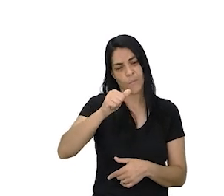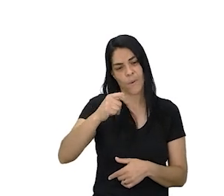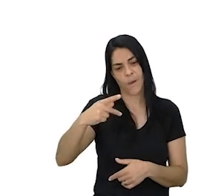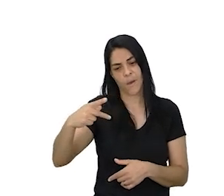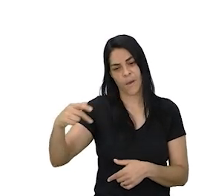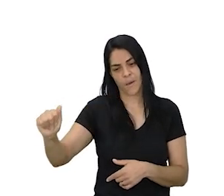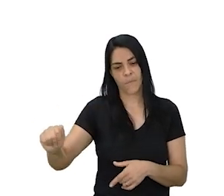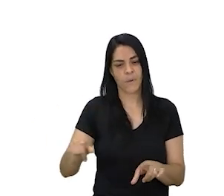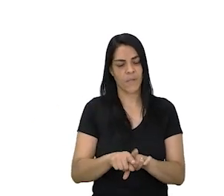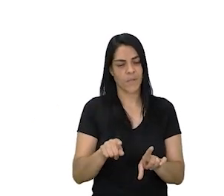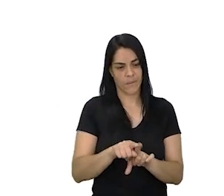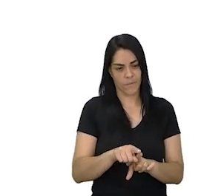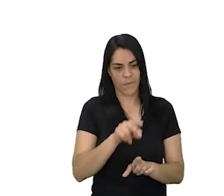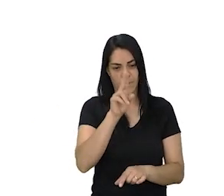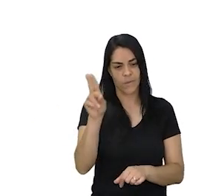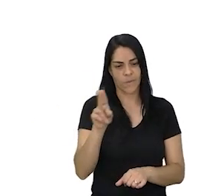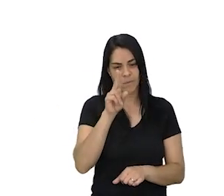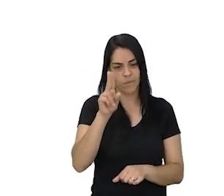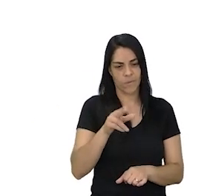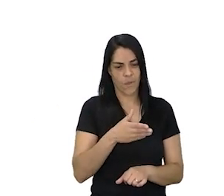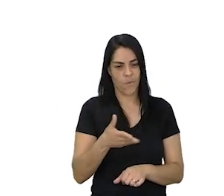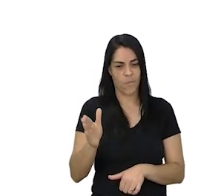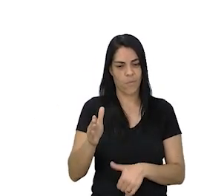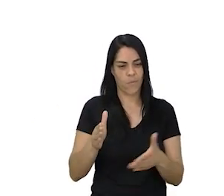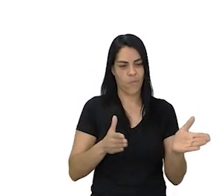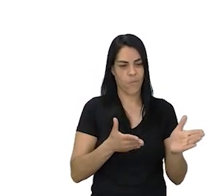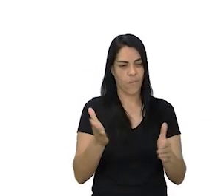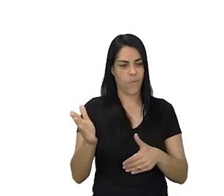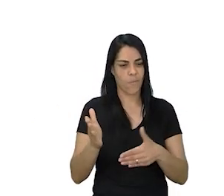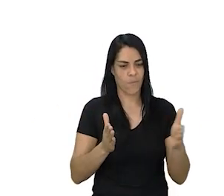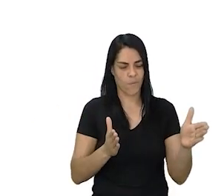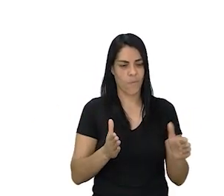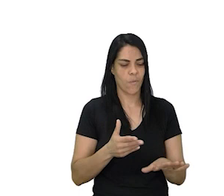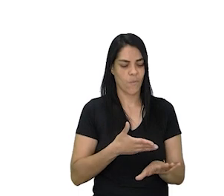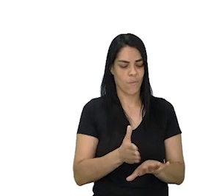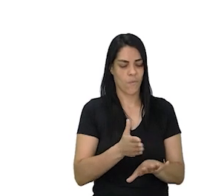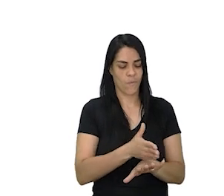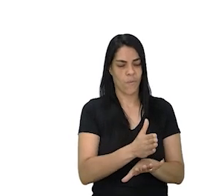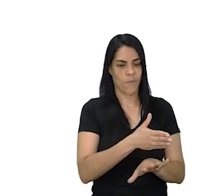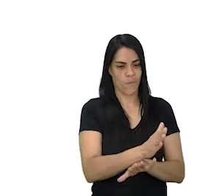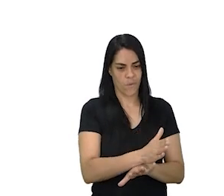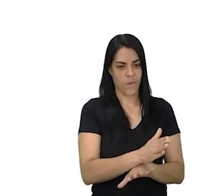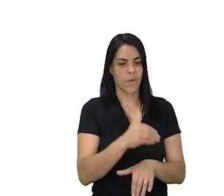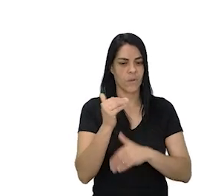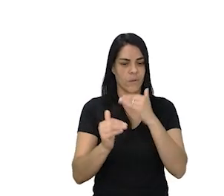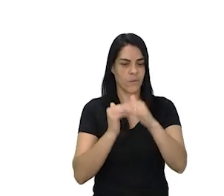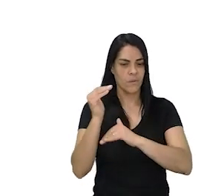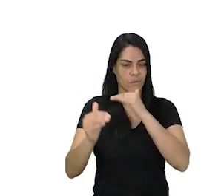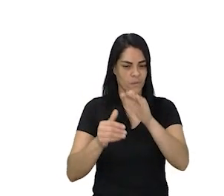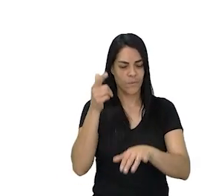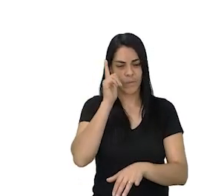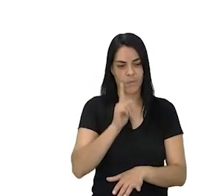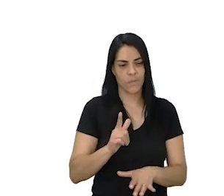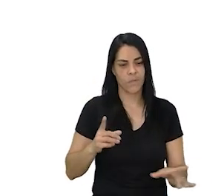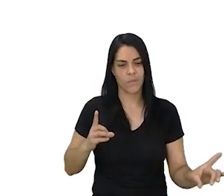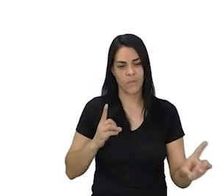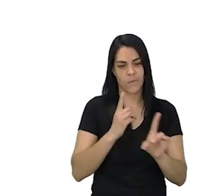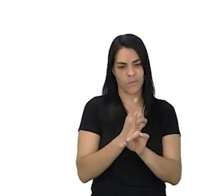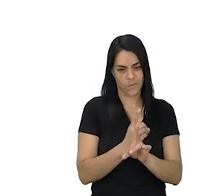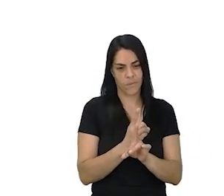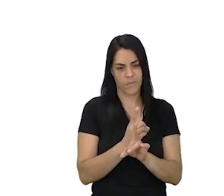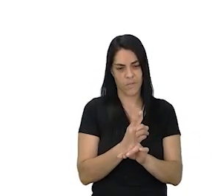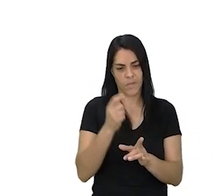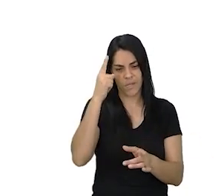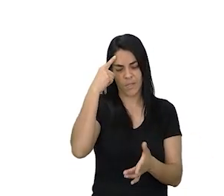Utilizar e transitar através de diferentes representações no processo para encontrar a solução, e vocês viram que a gente foi